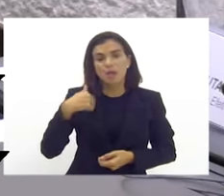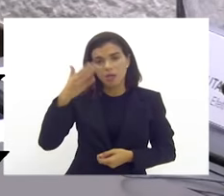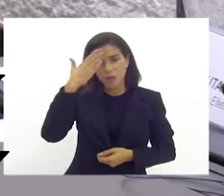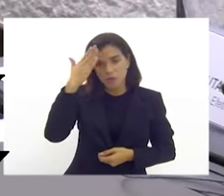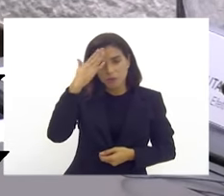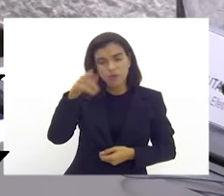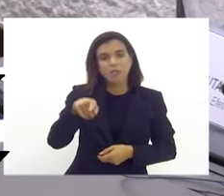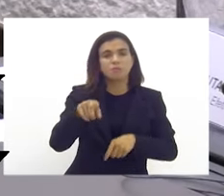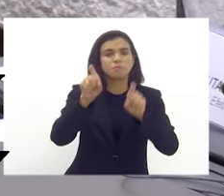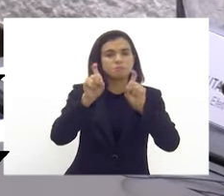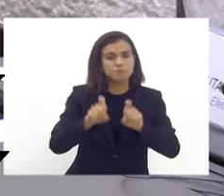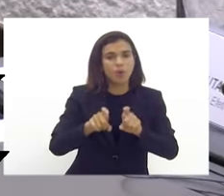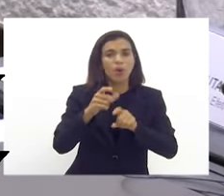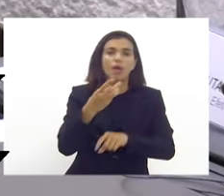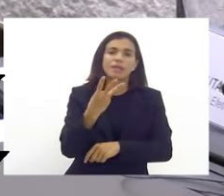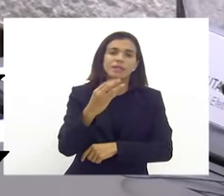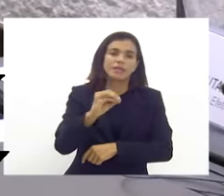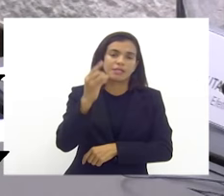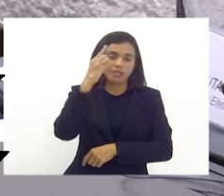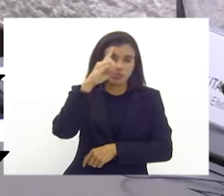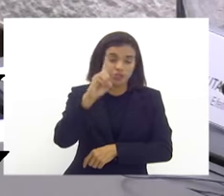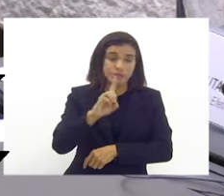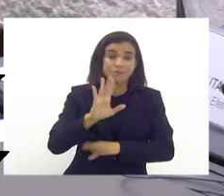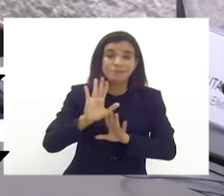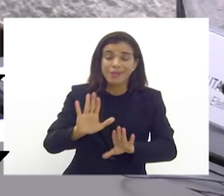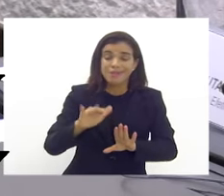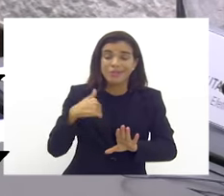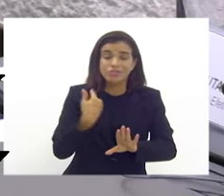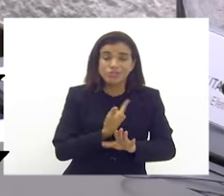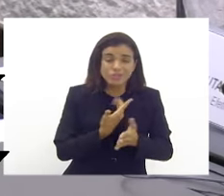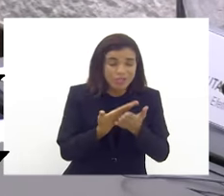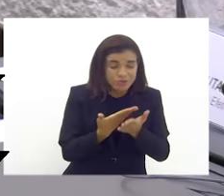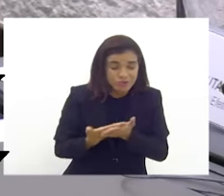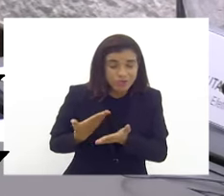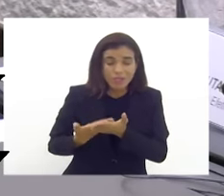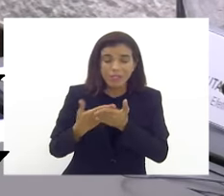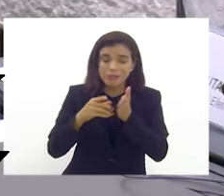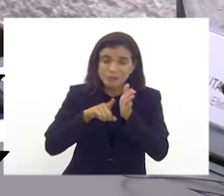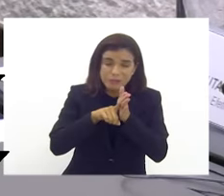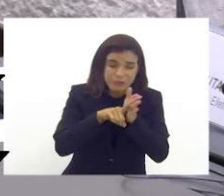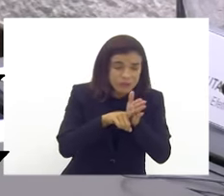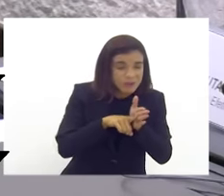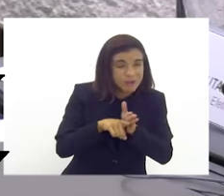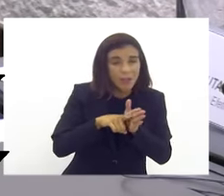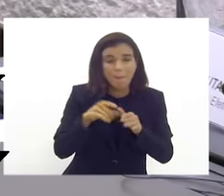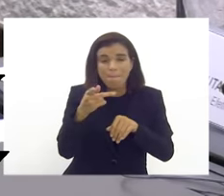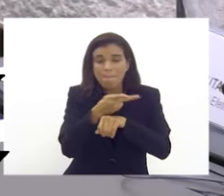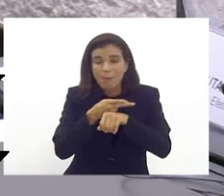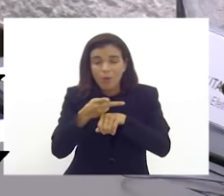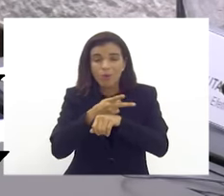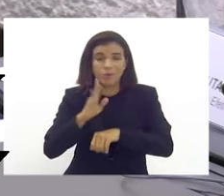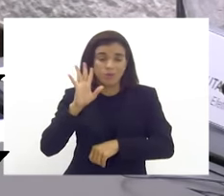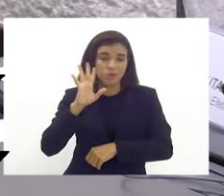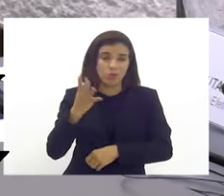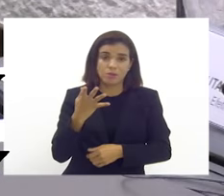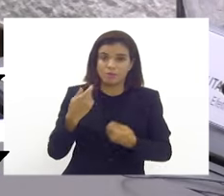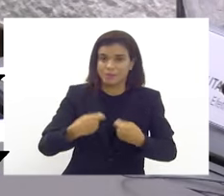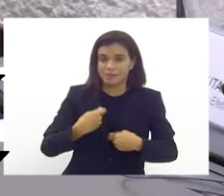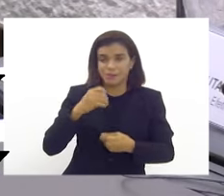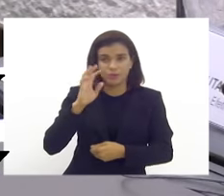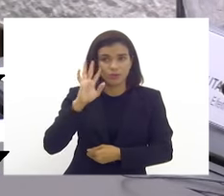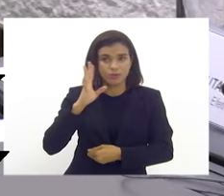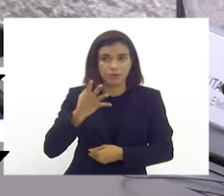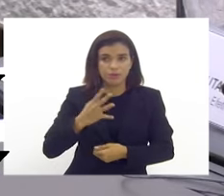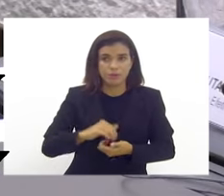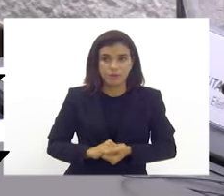tá 30 dias no cargo mas pra gente é muito difícil a gente tá aqui estudando a matéria se debruçando buscando uma solução a gente precisa de uma solução